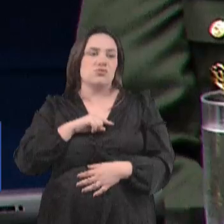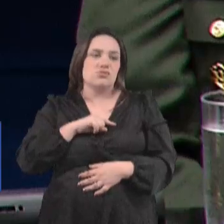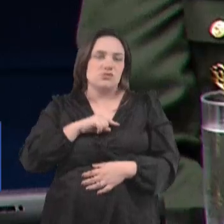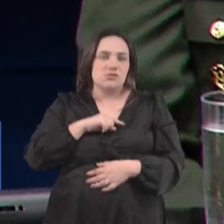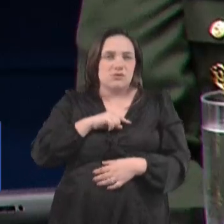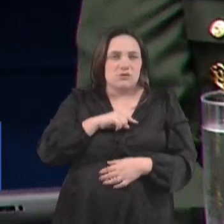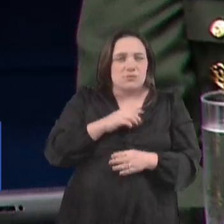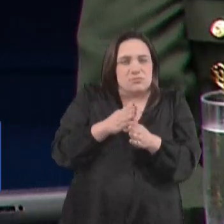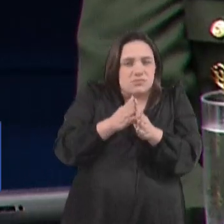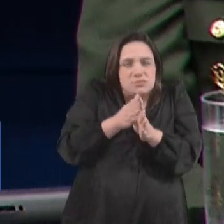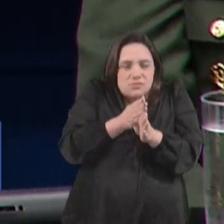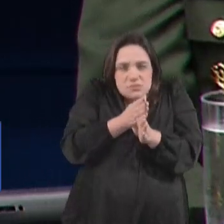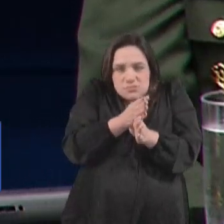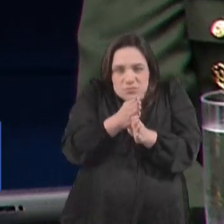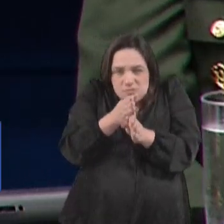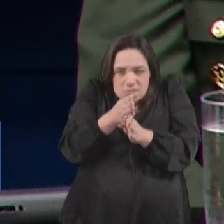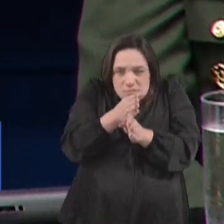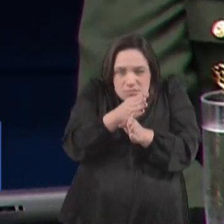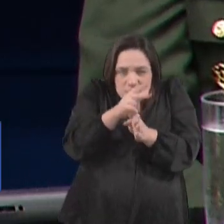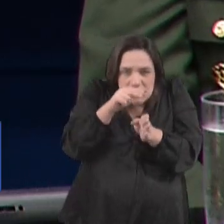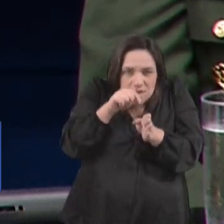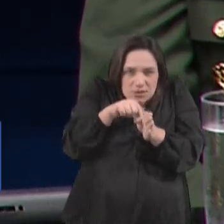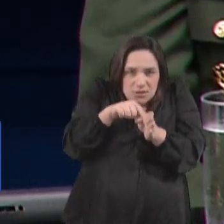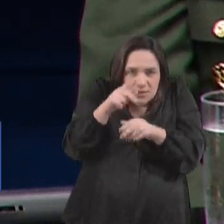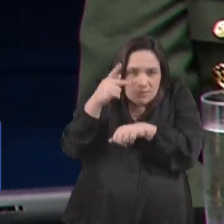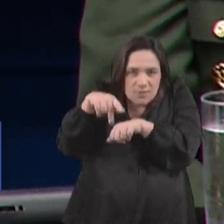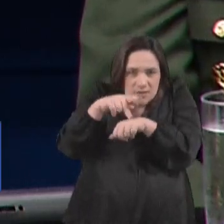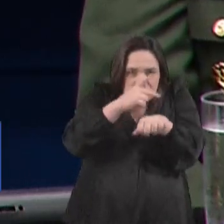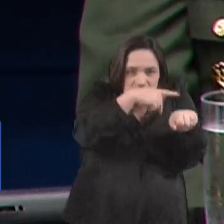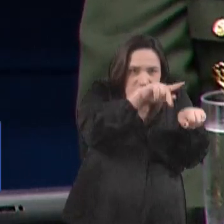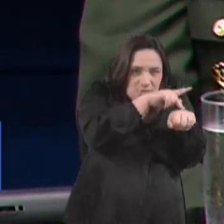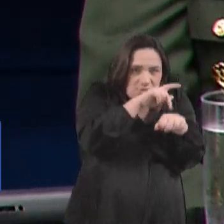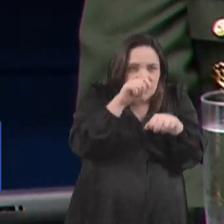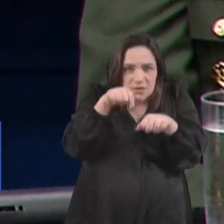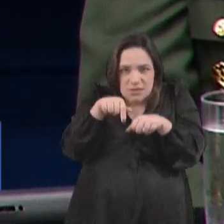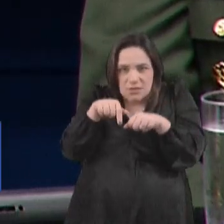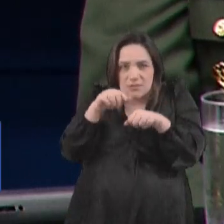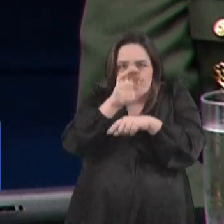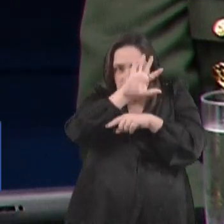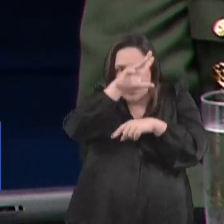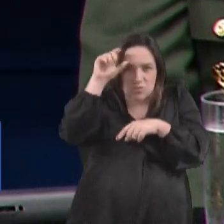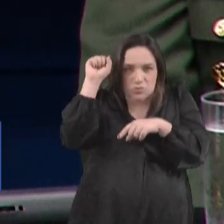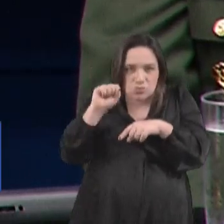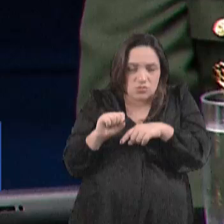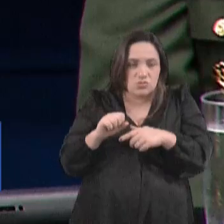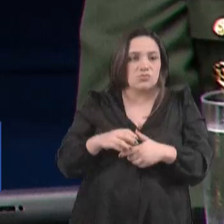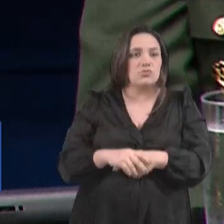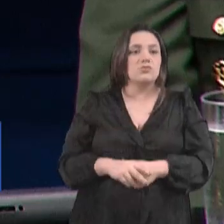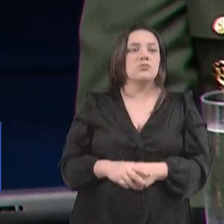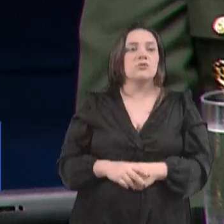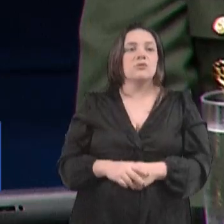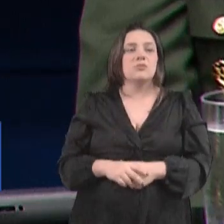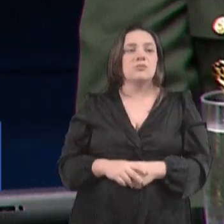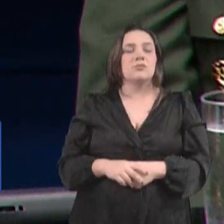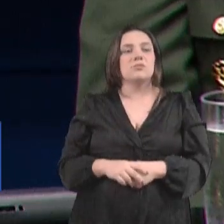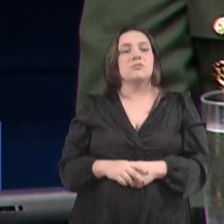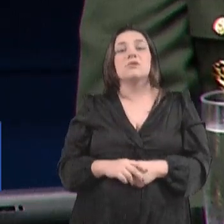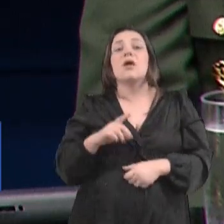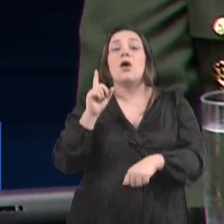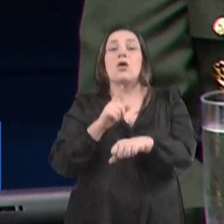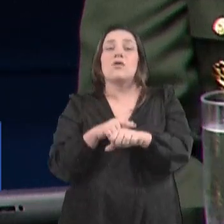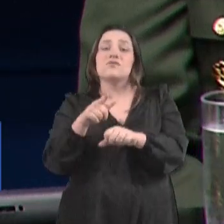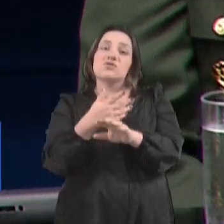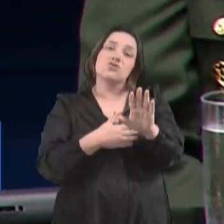fronteiras brasileiras, mas sobretudo pela fronteira do Mato Grosso do Sul, quando vamos a Ponta